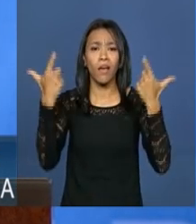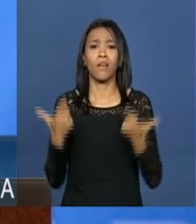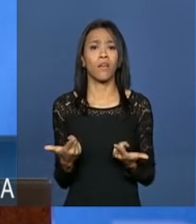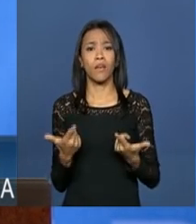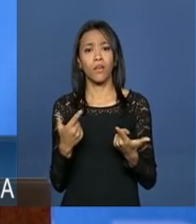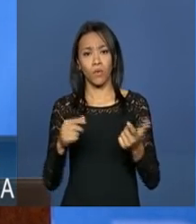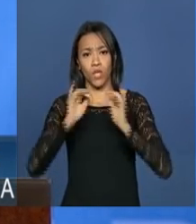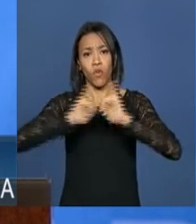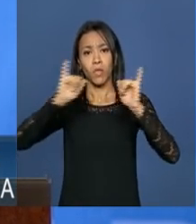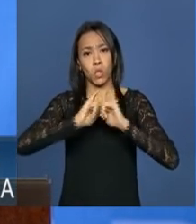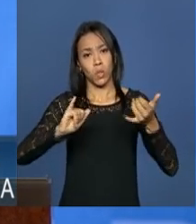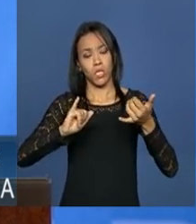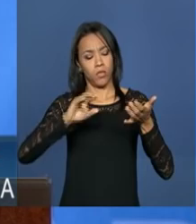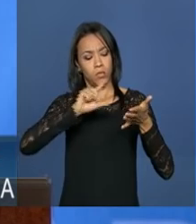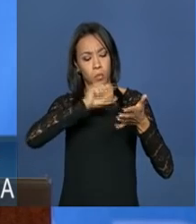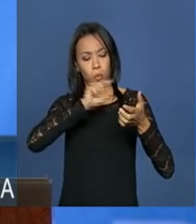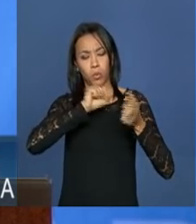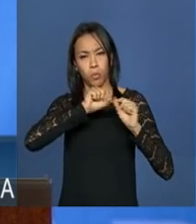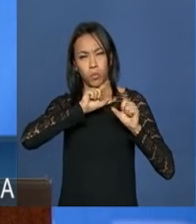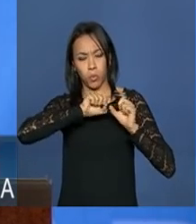vazamentos em nosso país.